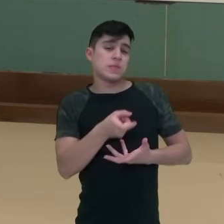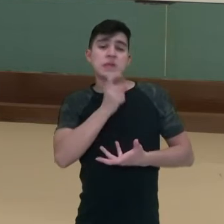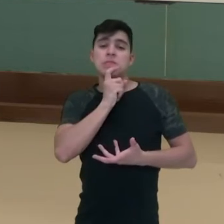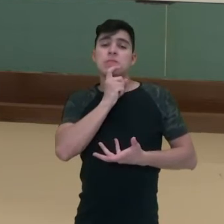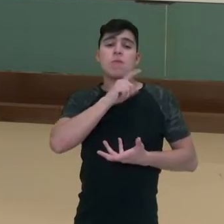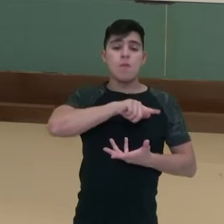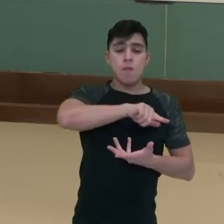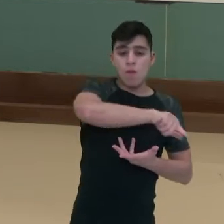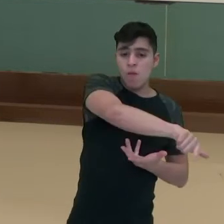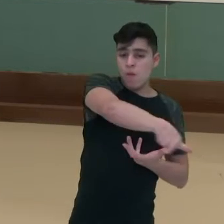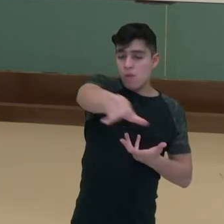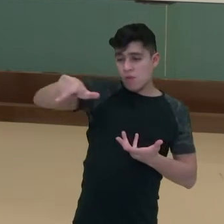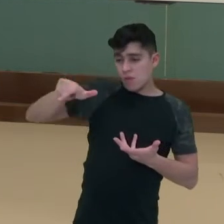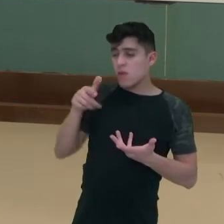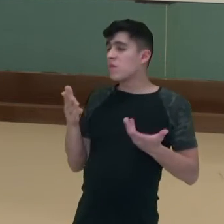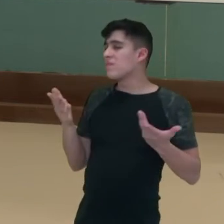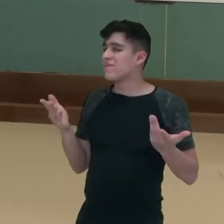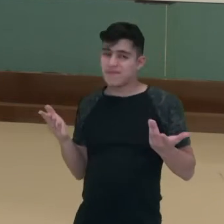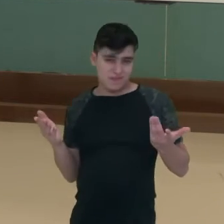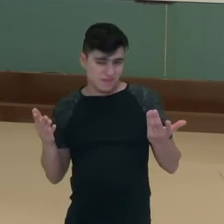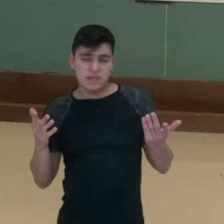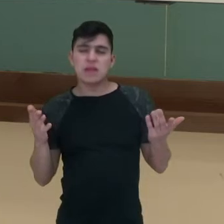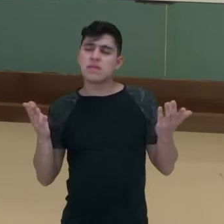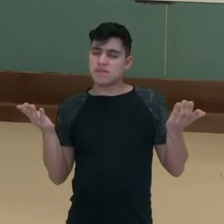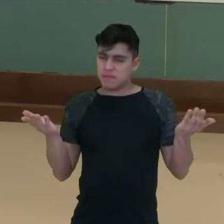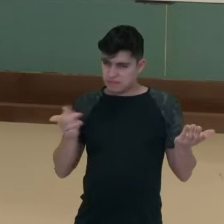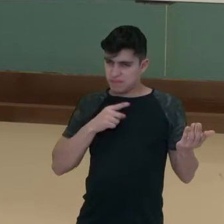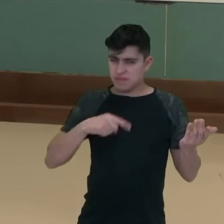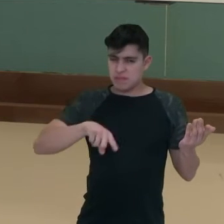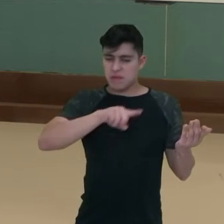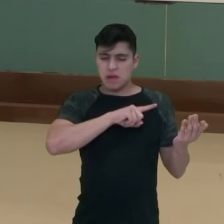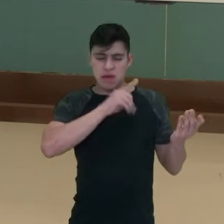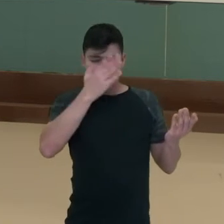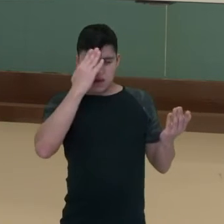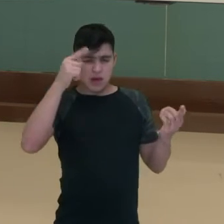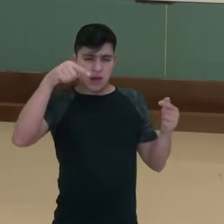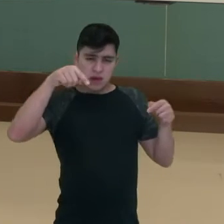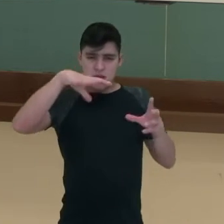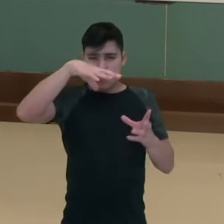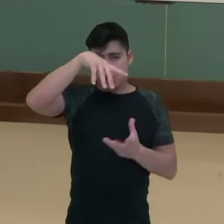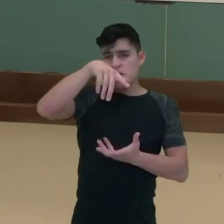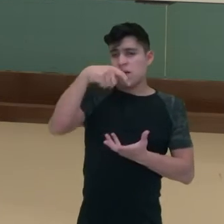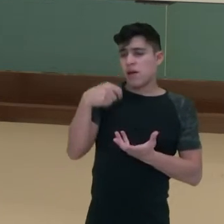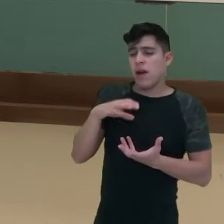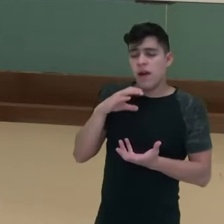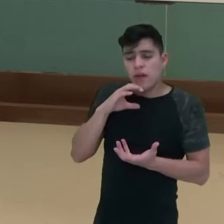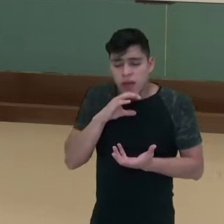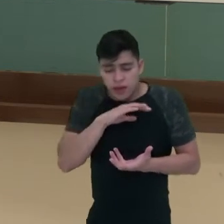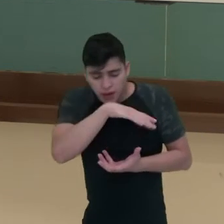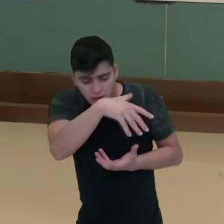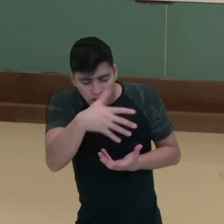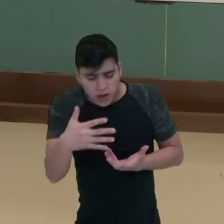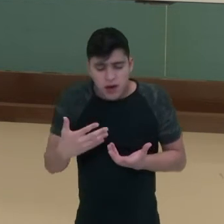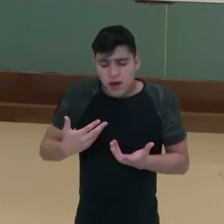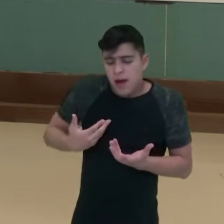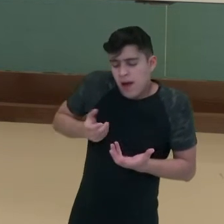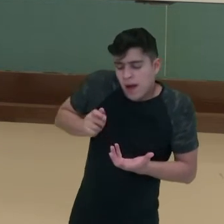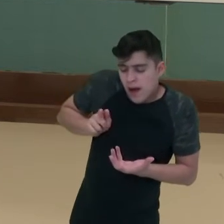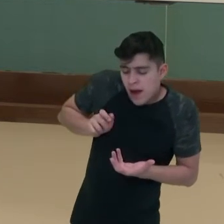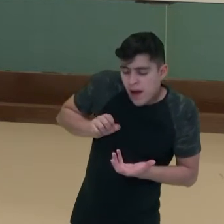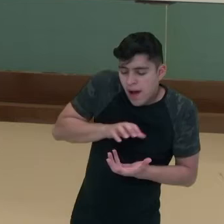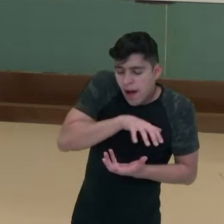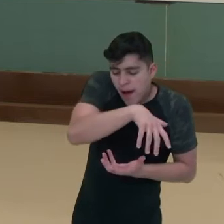um aquecimento adequado e de determinados gases para que tenha vida. Nós falamos isso nas nossas aulas.